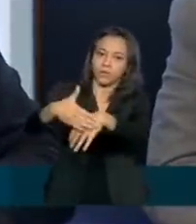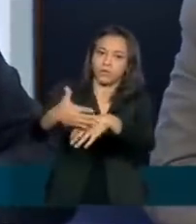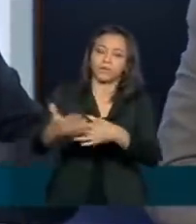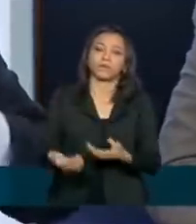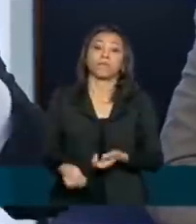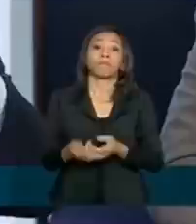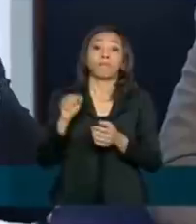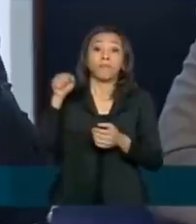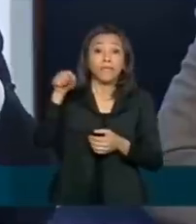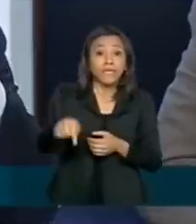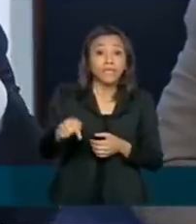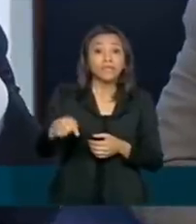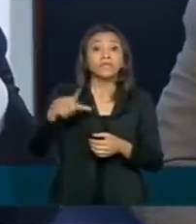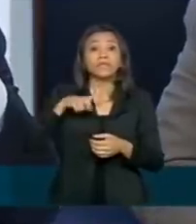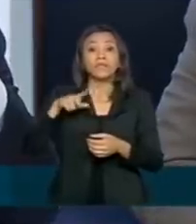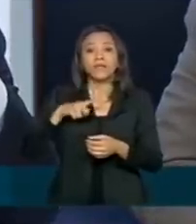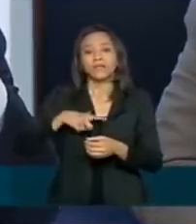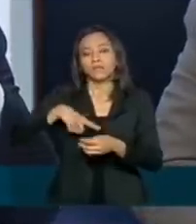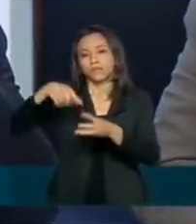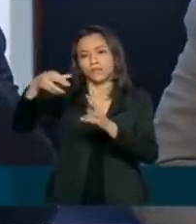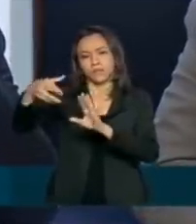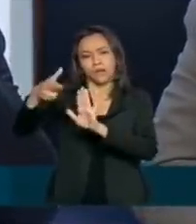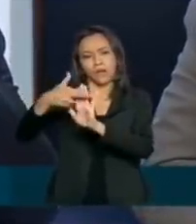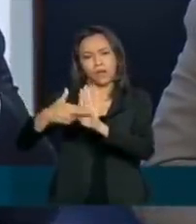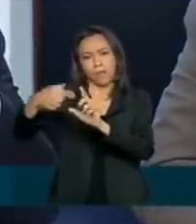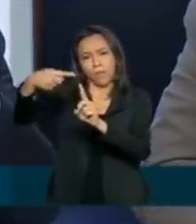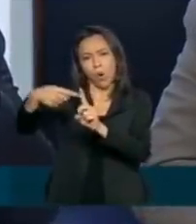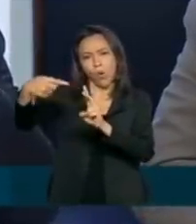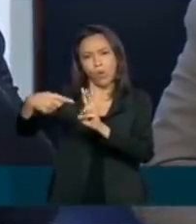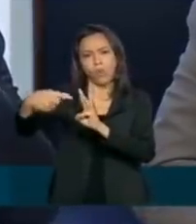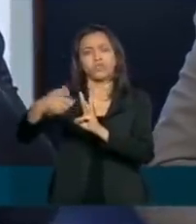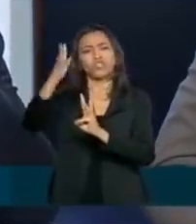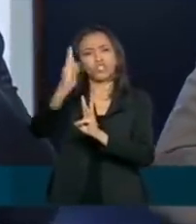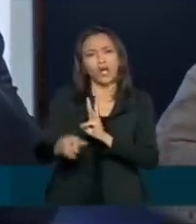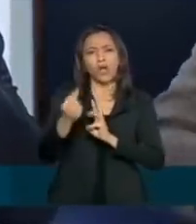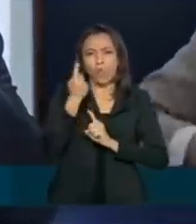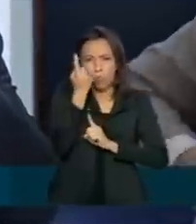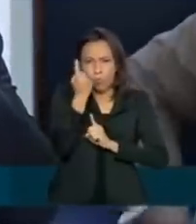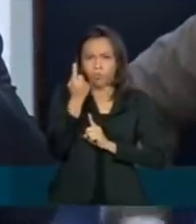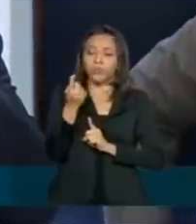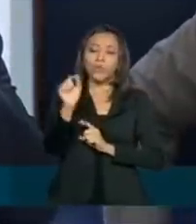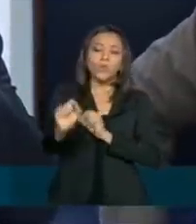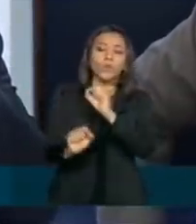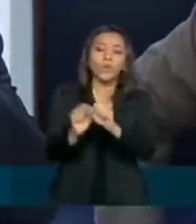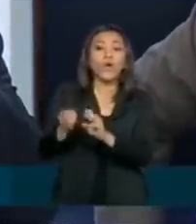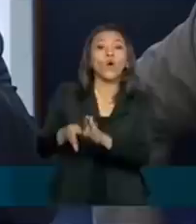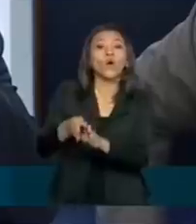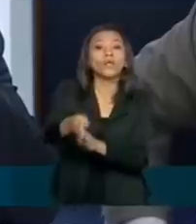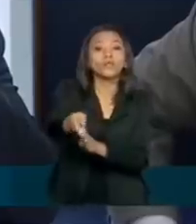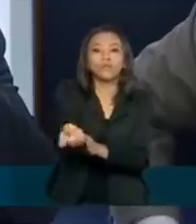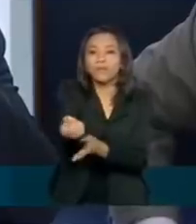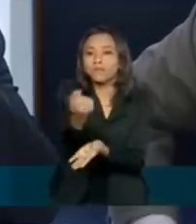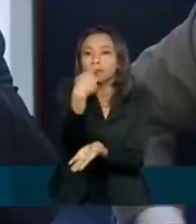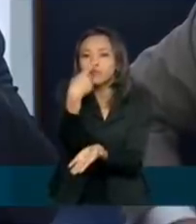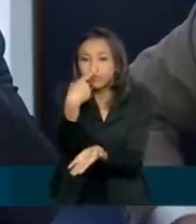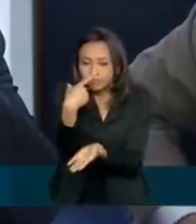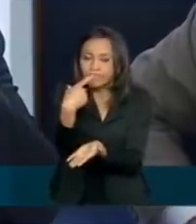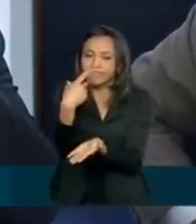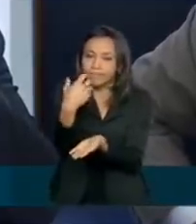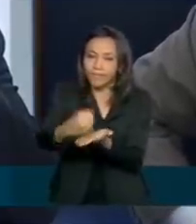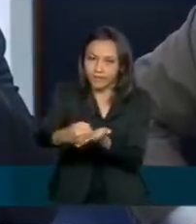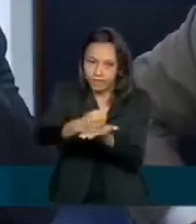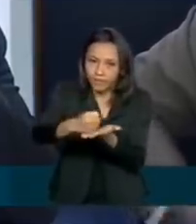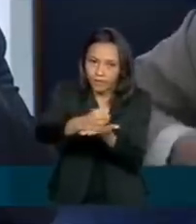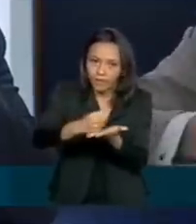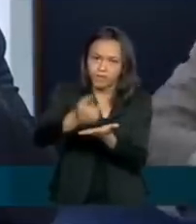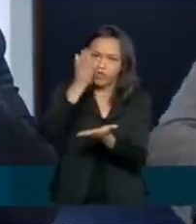manejos, tem 3 anexos. Um já liberado, que é a orientação para medicamentos. Nós colocamos ali